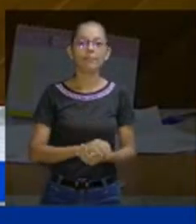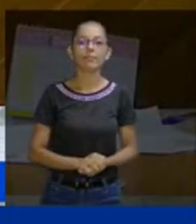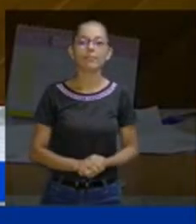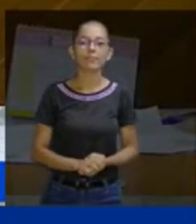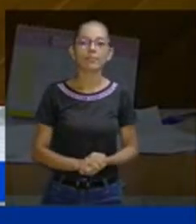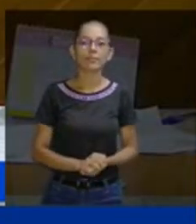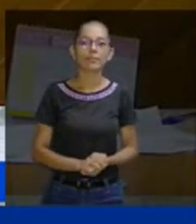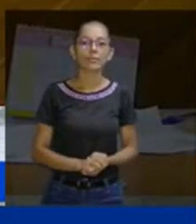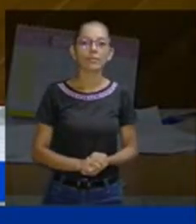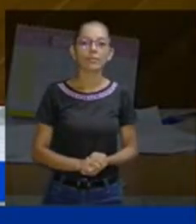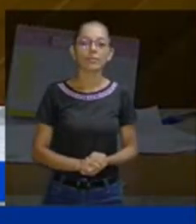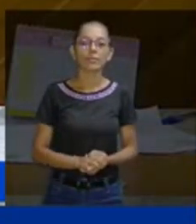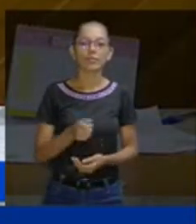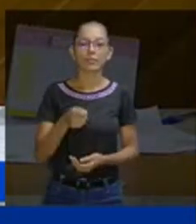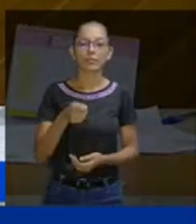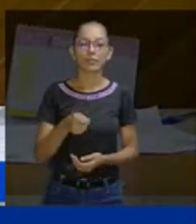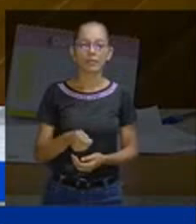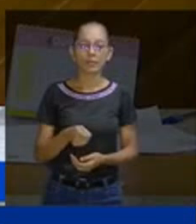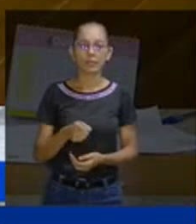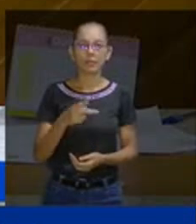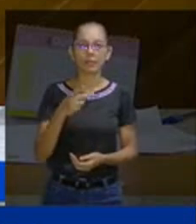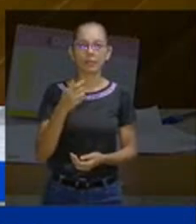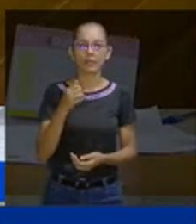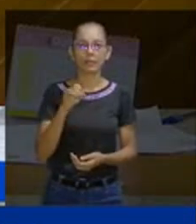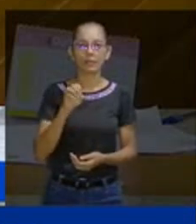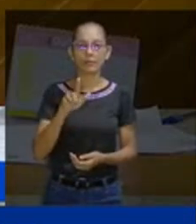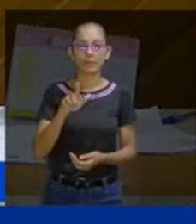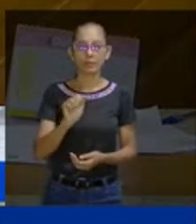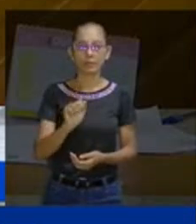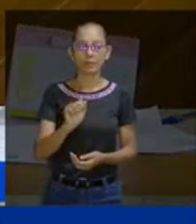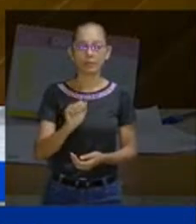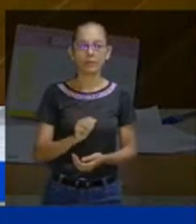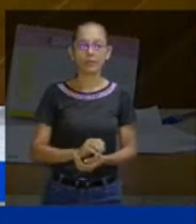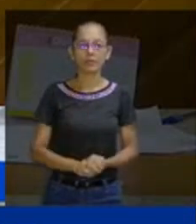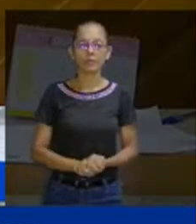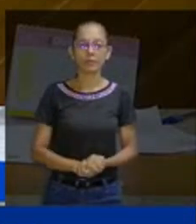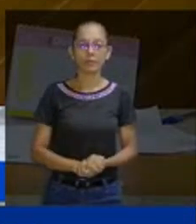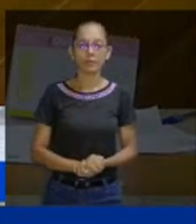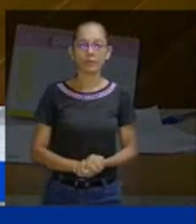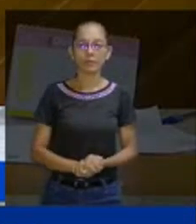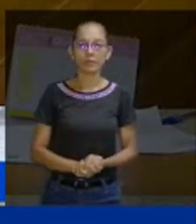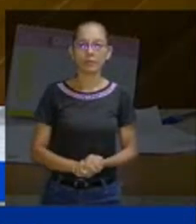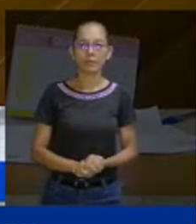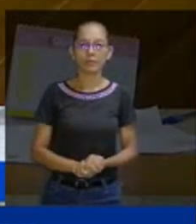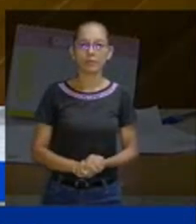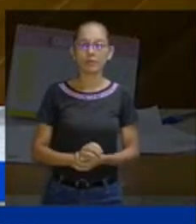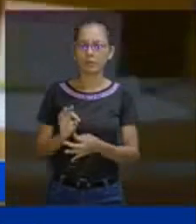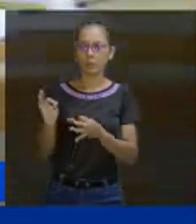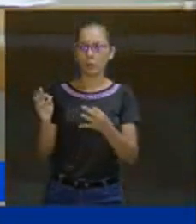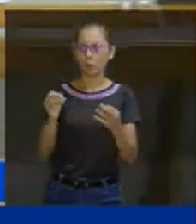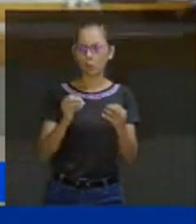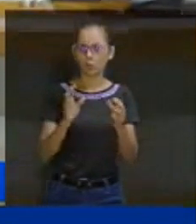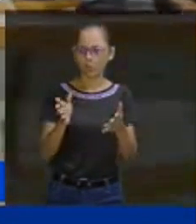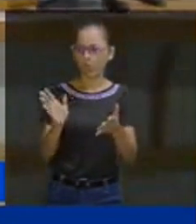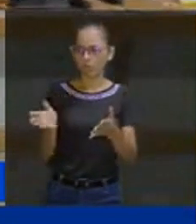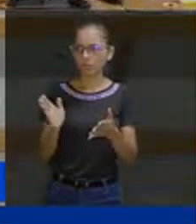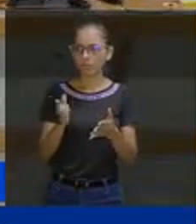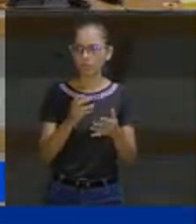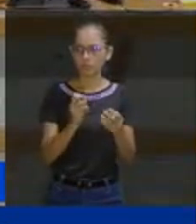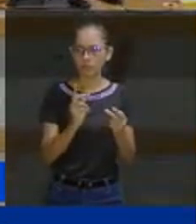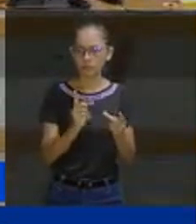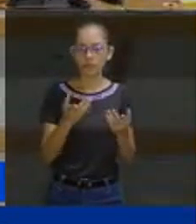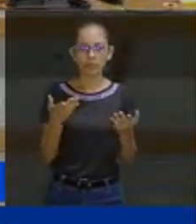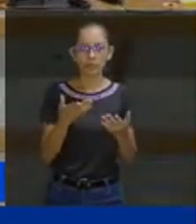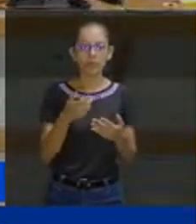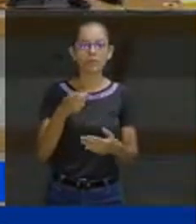passo a palavra agora à juíza Paola Santos. Todos os membros já falaram, né? Eu passo a palavra à juíza Paola Santos